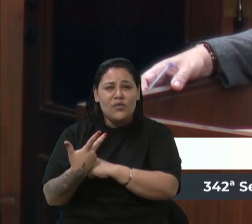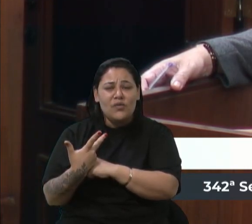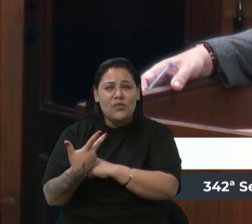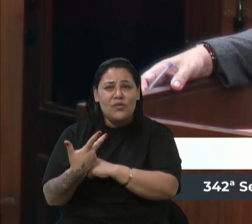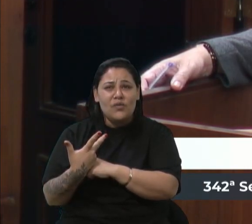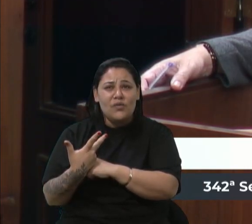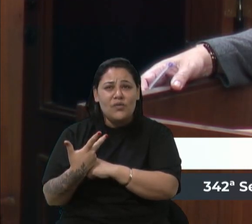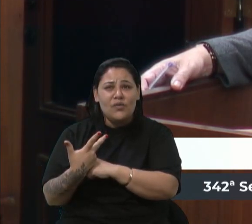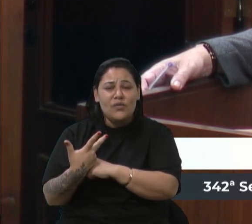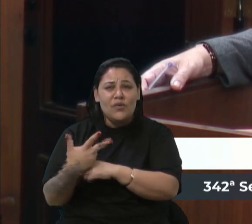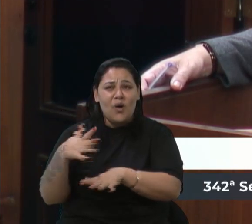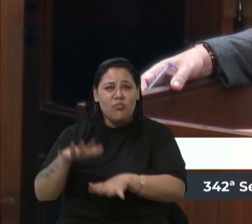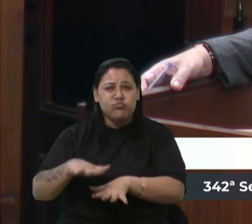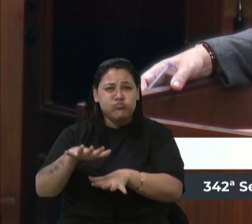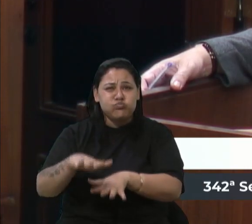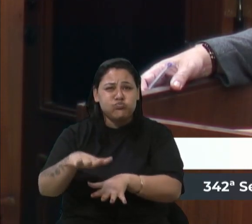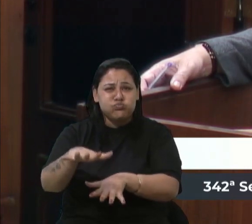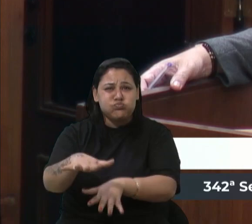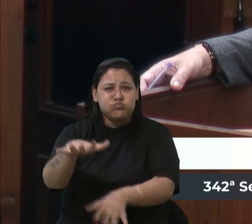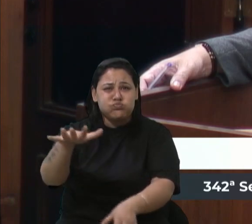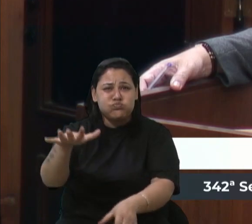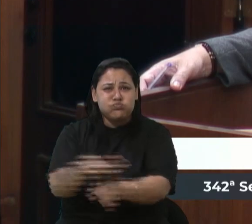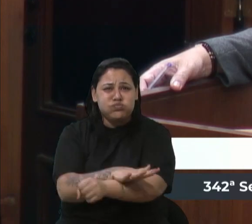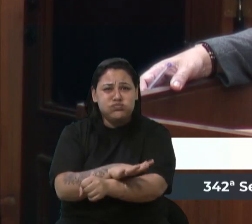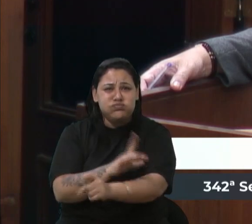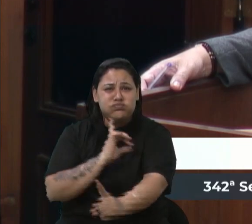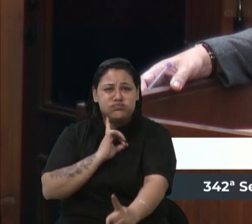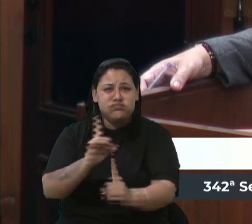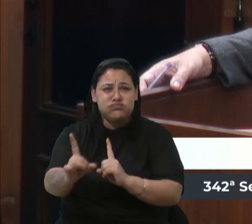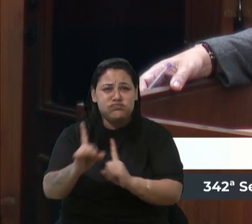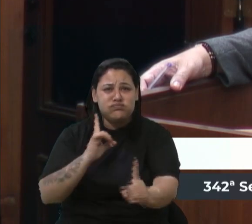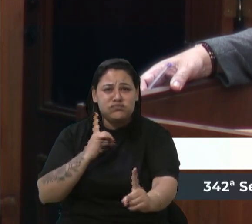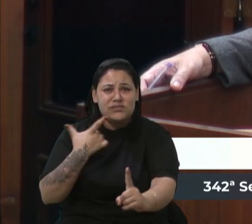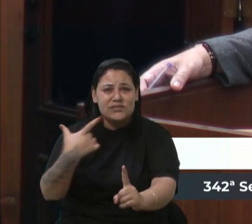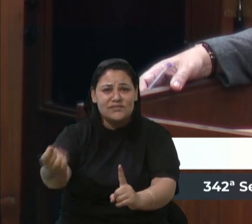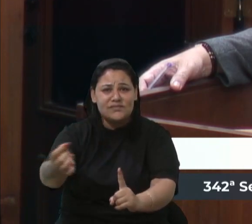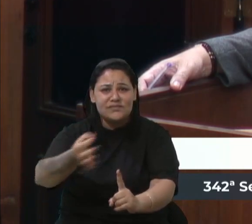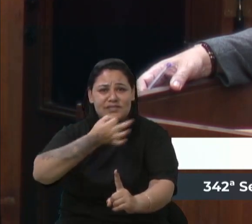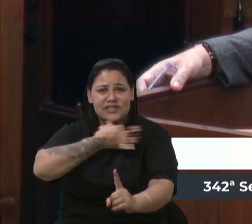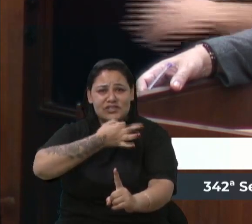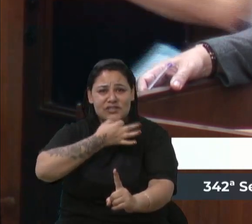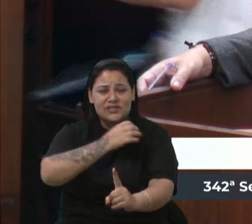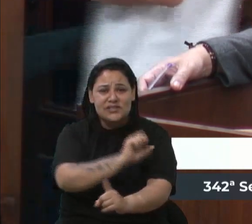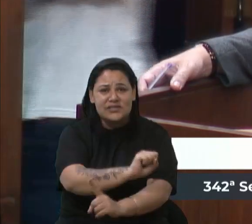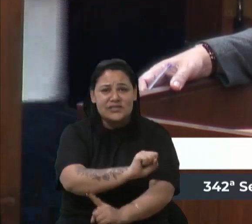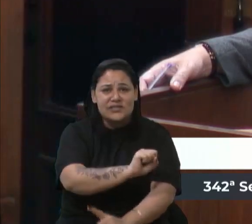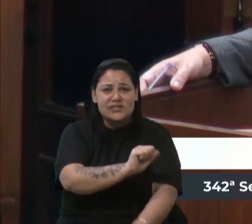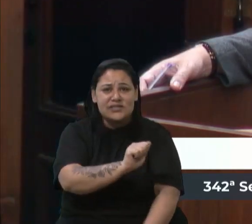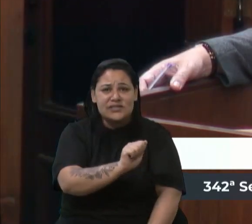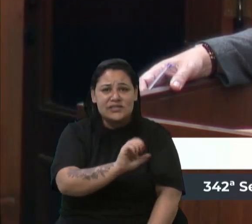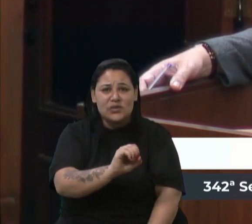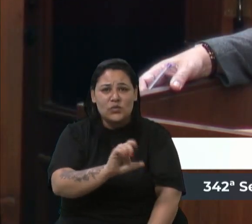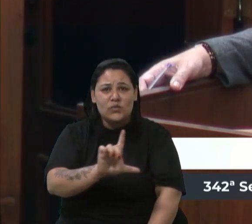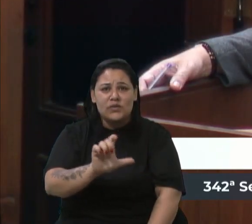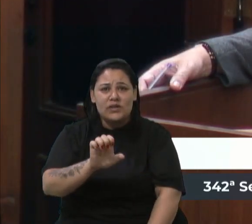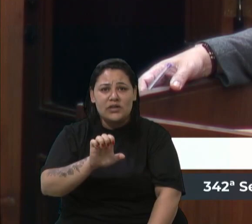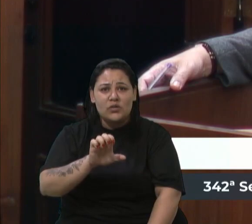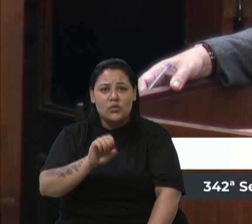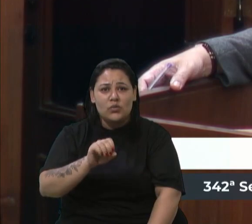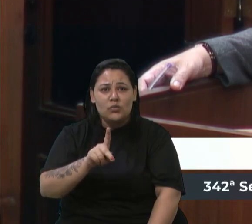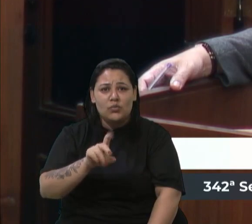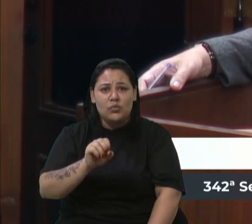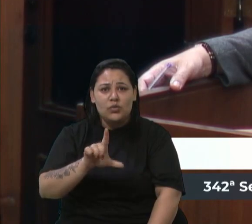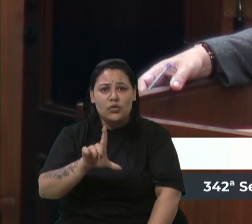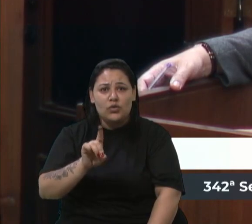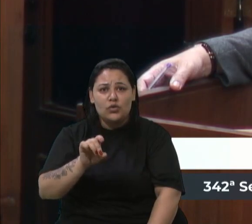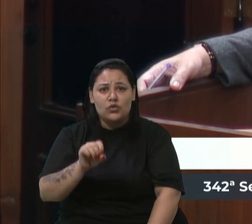trânsito na Avenida São Leopoldo, na saída de Caxias do Sul. É mais um varejão, vantajão, não sei como é que chama isso aí.